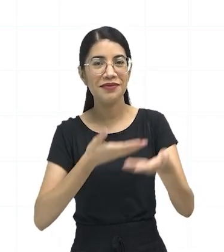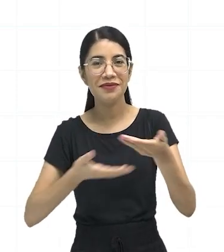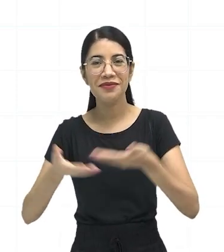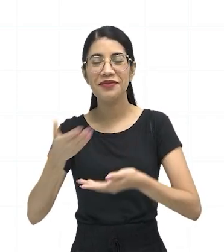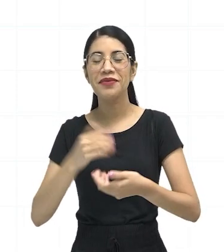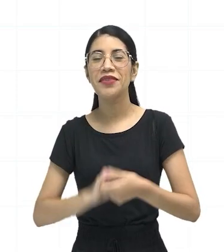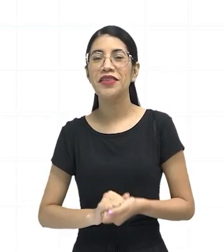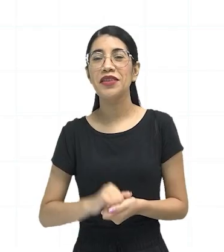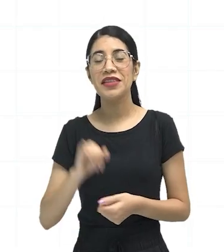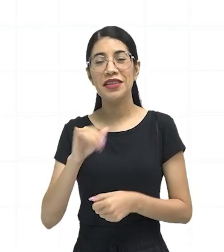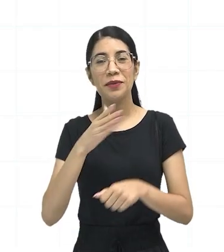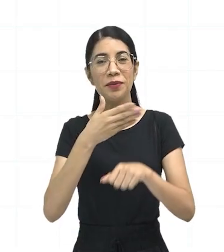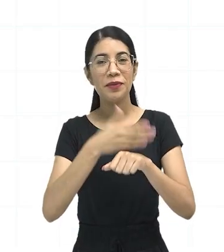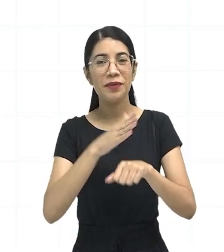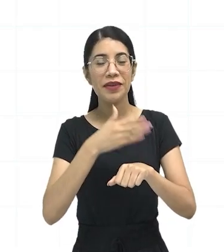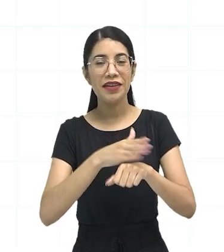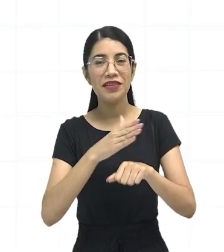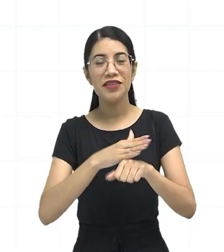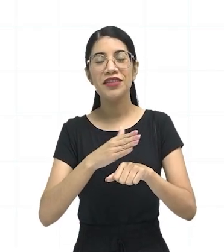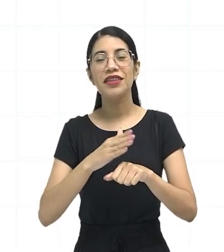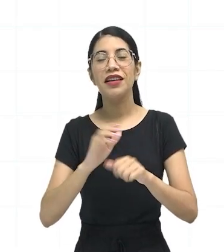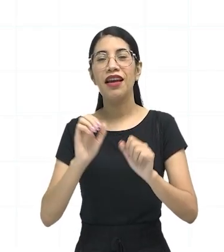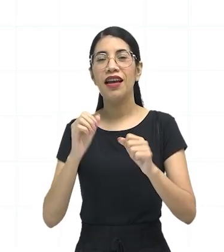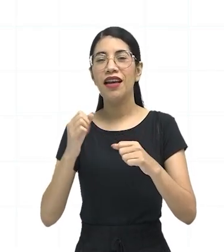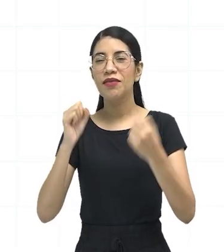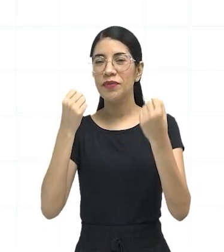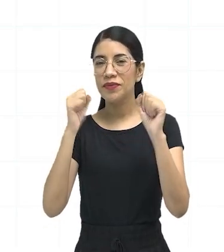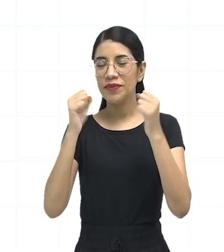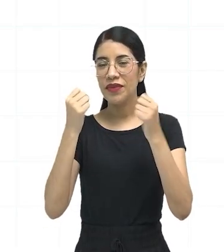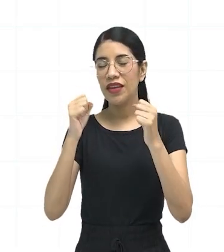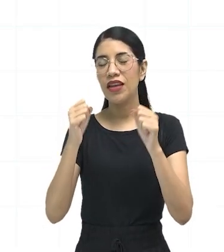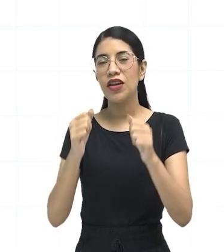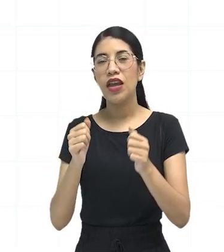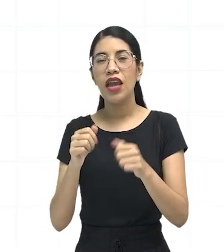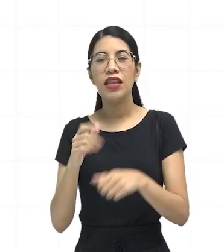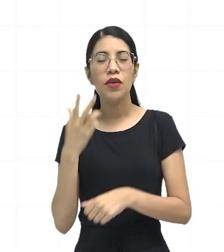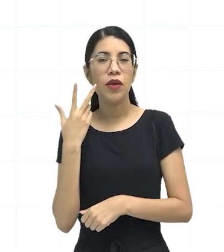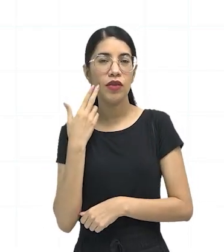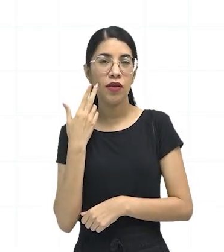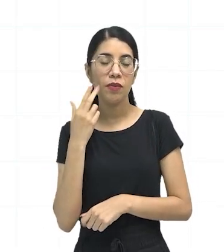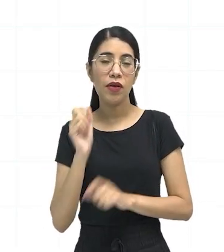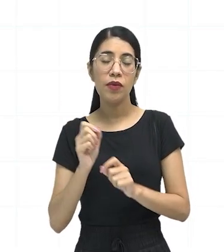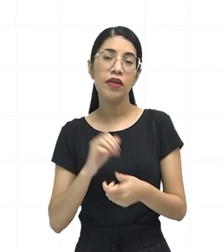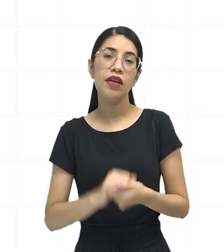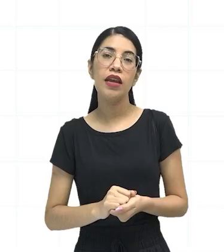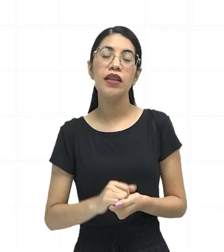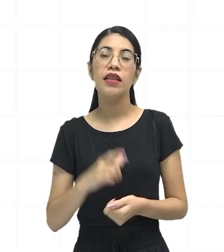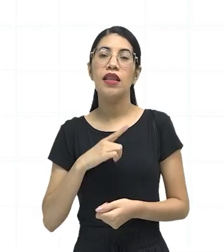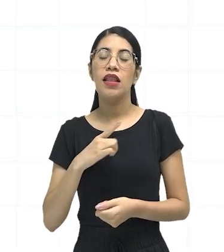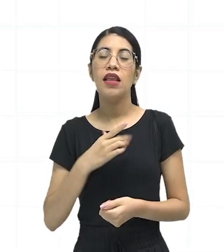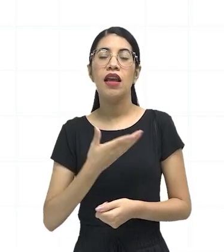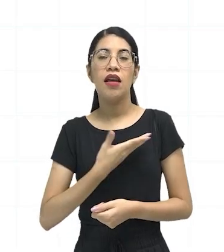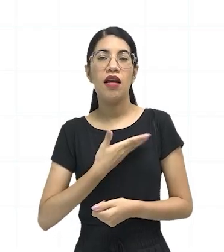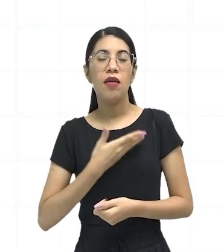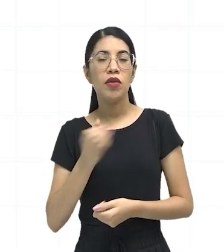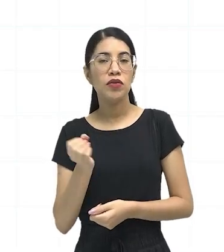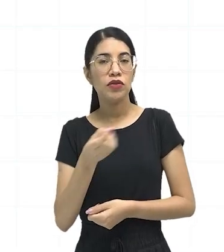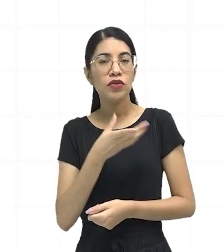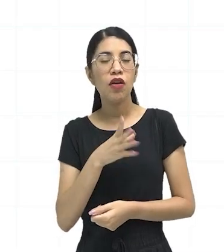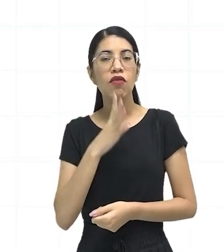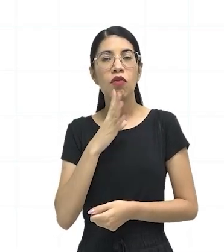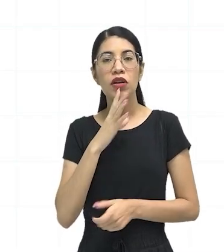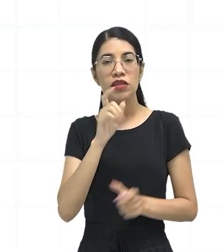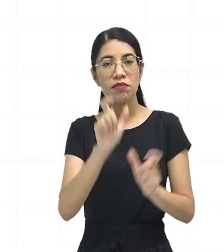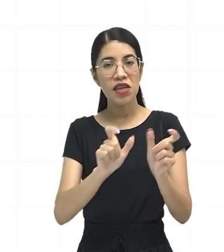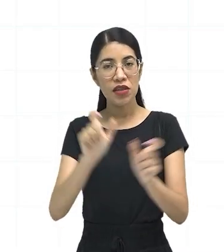você faz uma atividade, um exercício físico, né? É comum que você faça novas amizades, conheçam novas